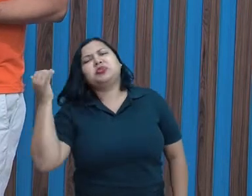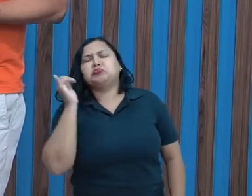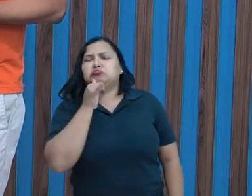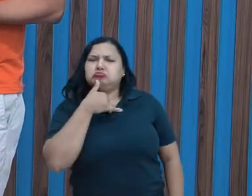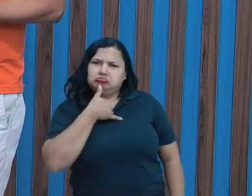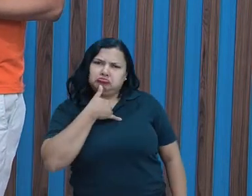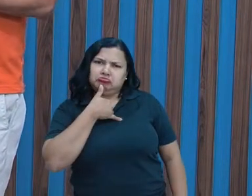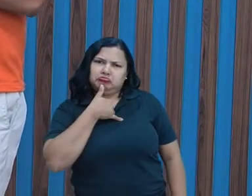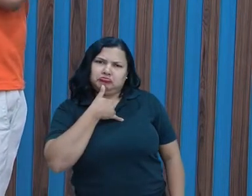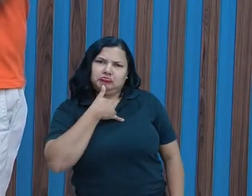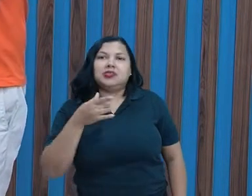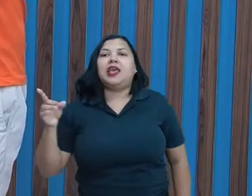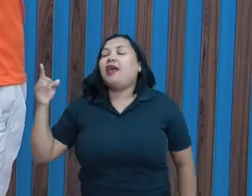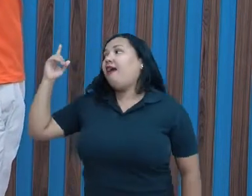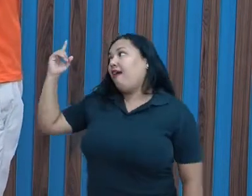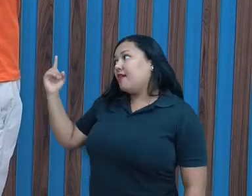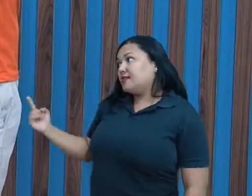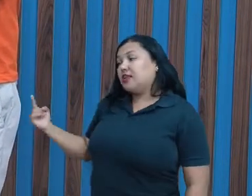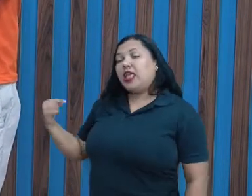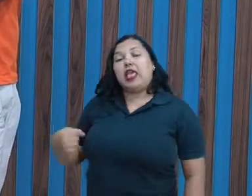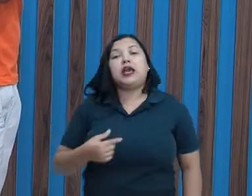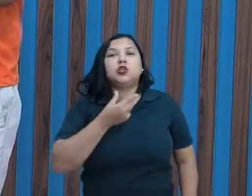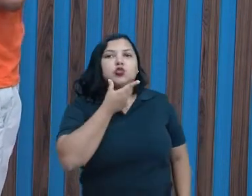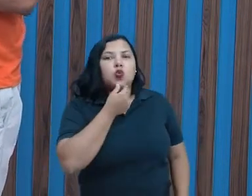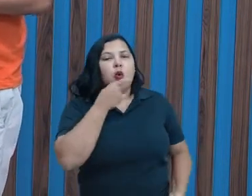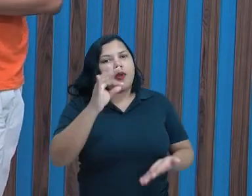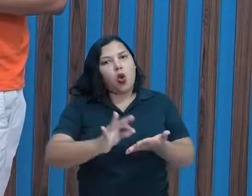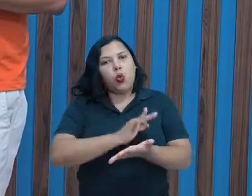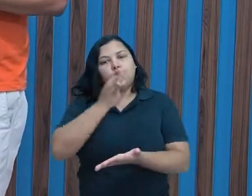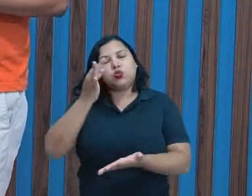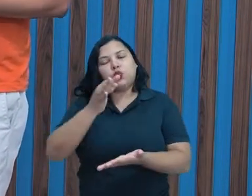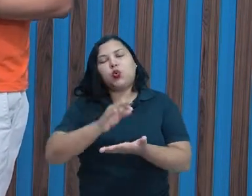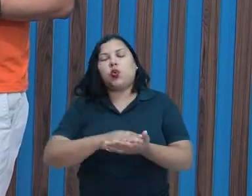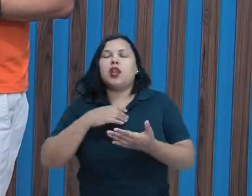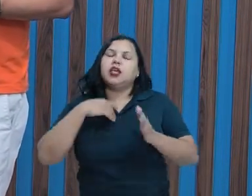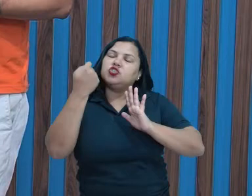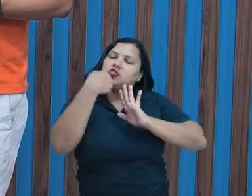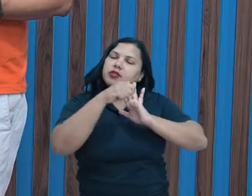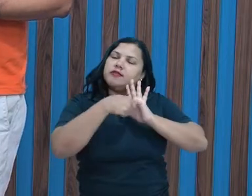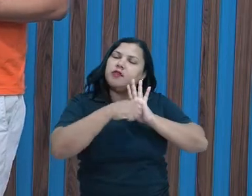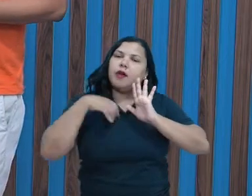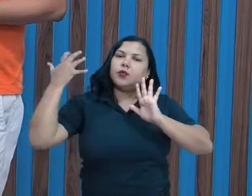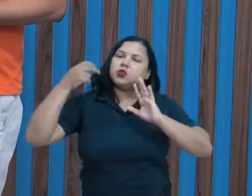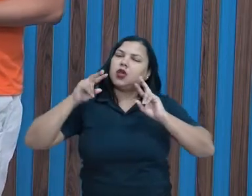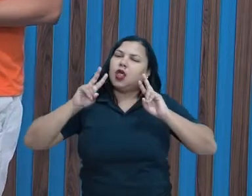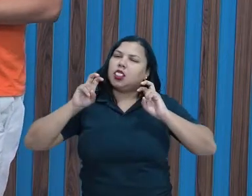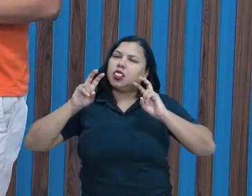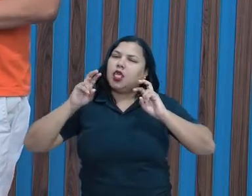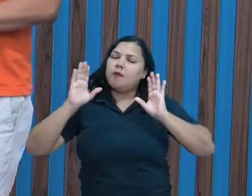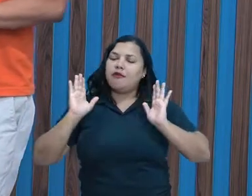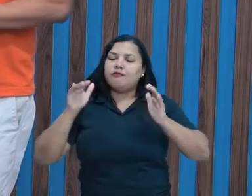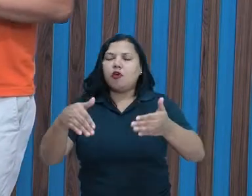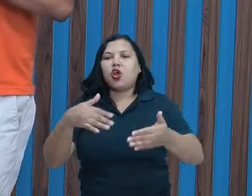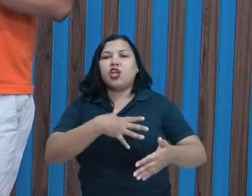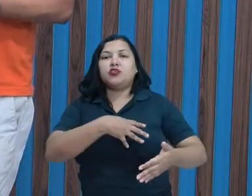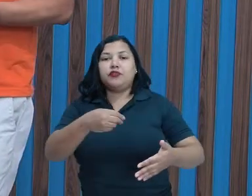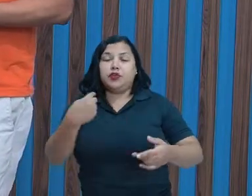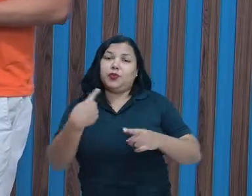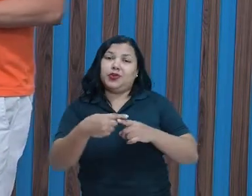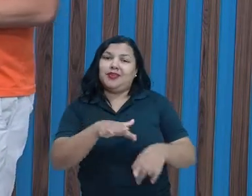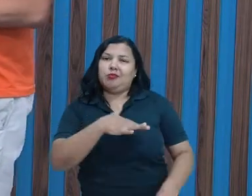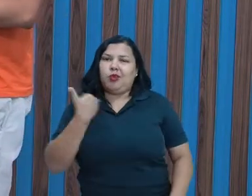Clapton fez essa música para o filho, que acidentalmente caiu do não sei que andar lá, do prédio, e